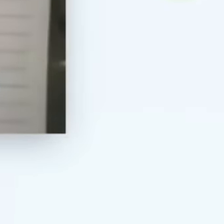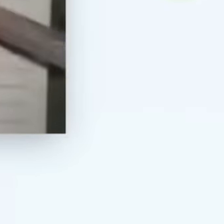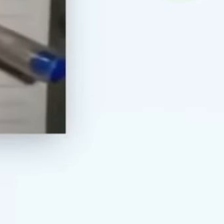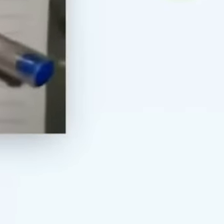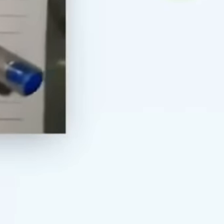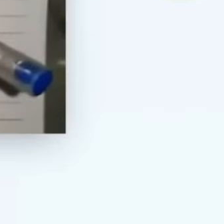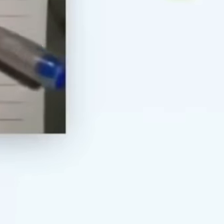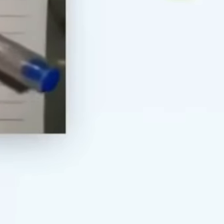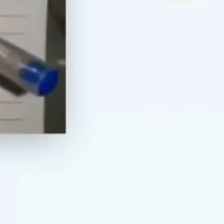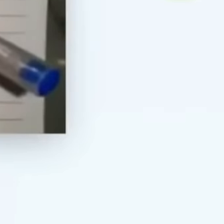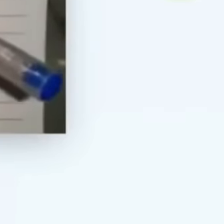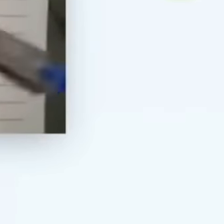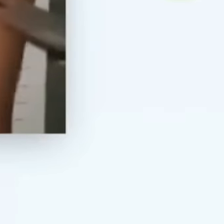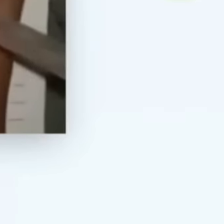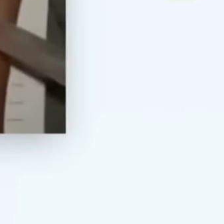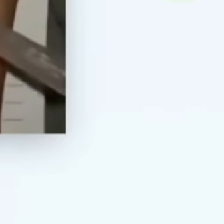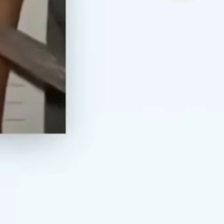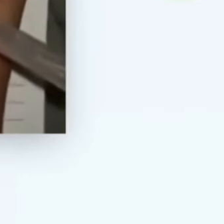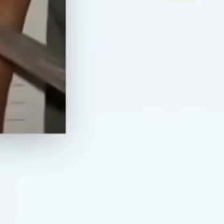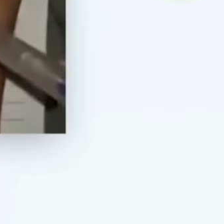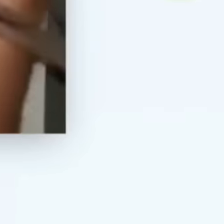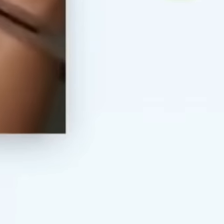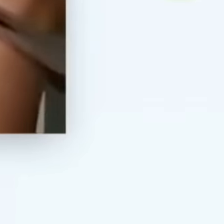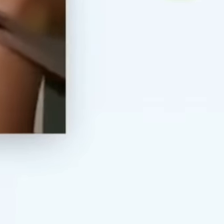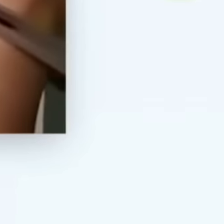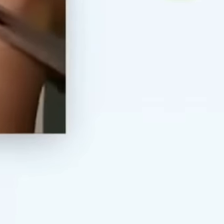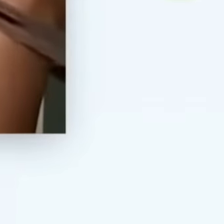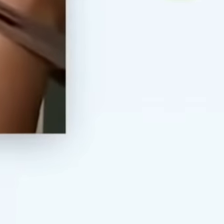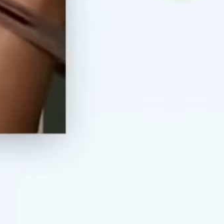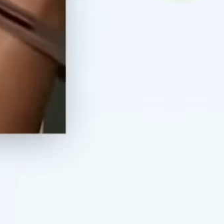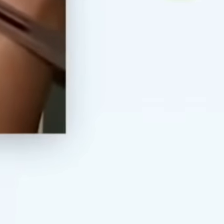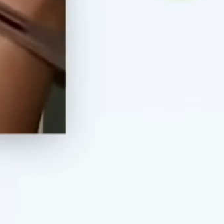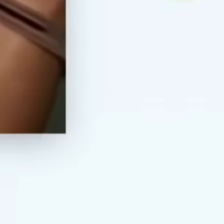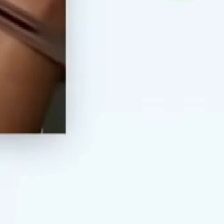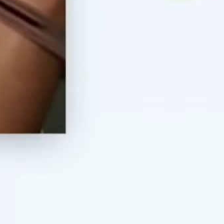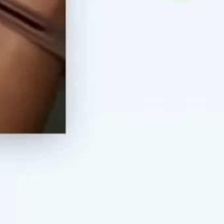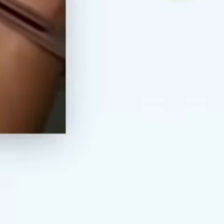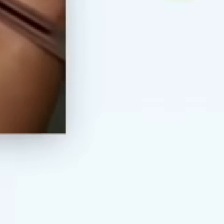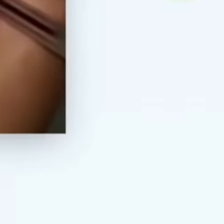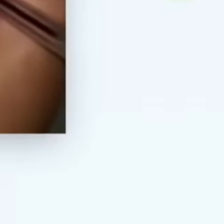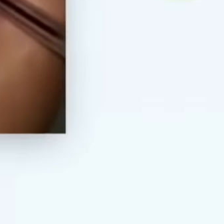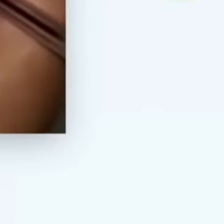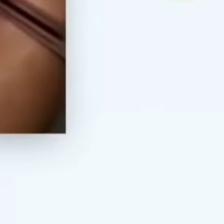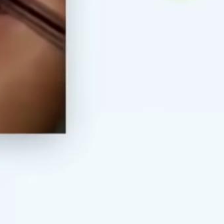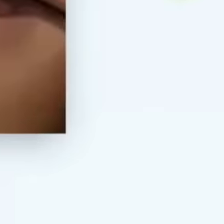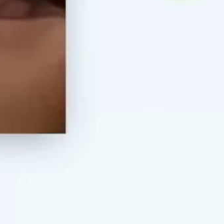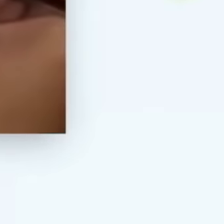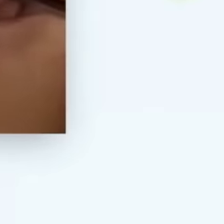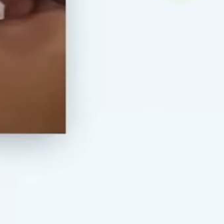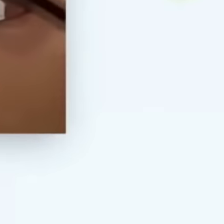e a Live já tema